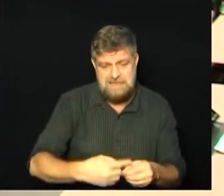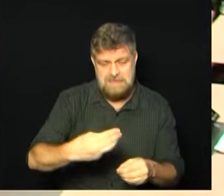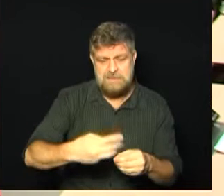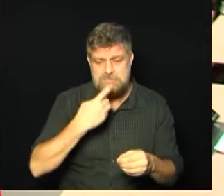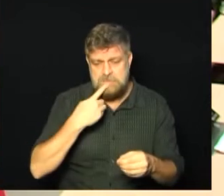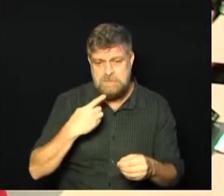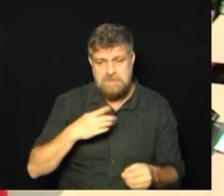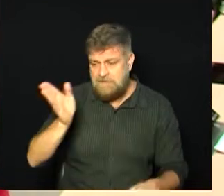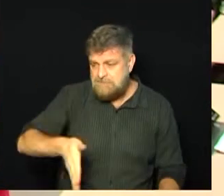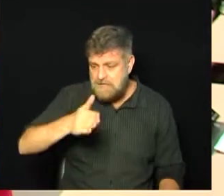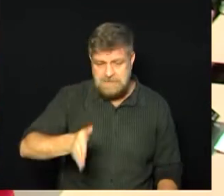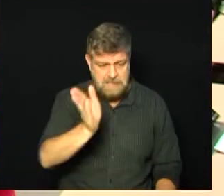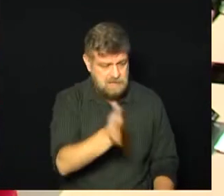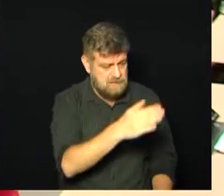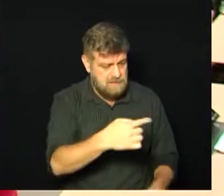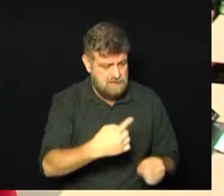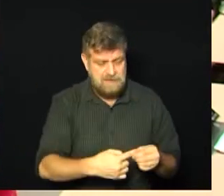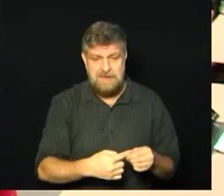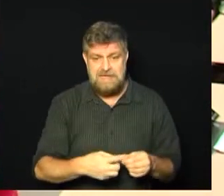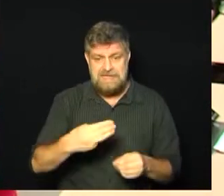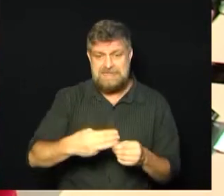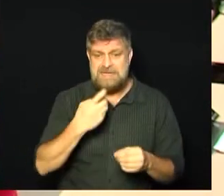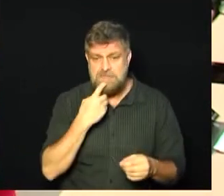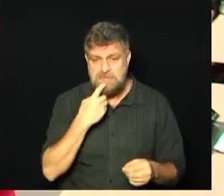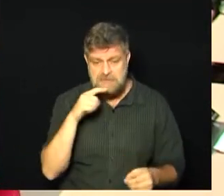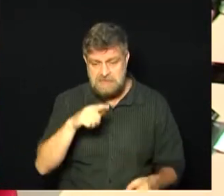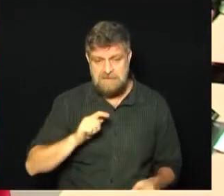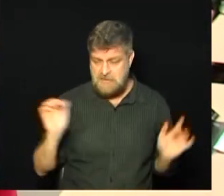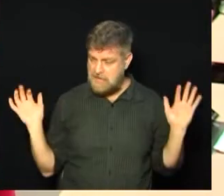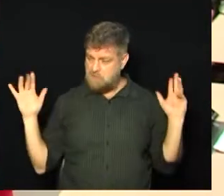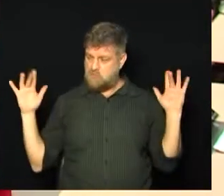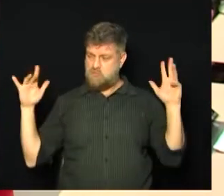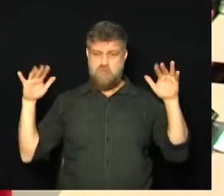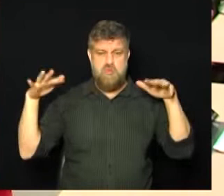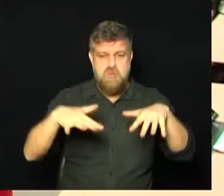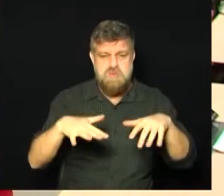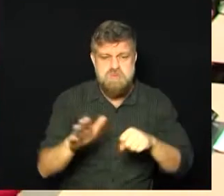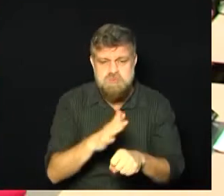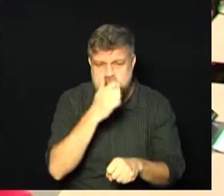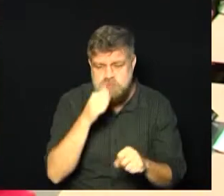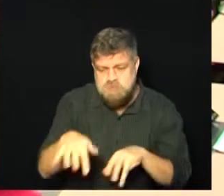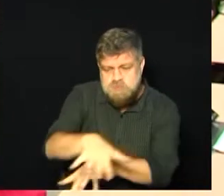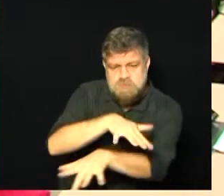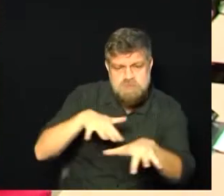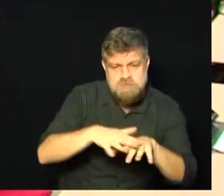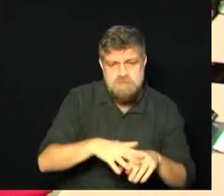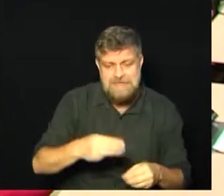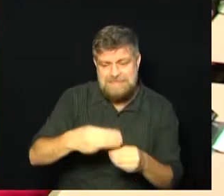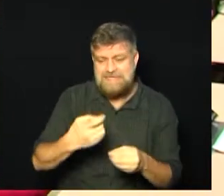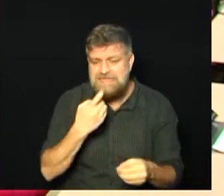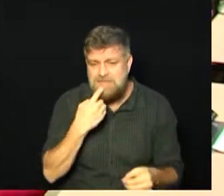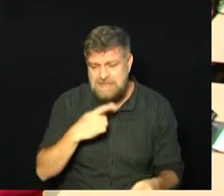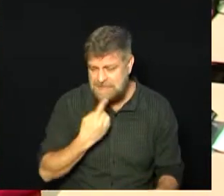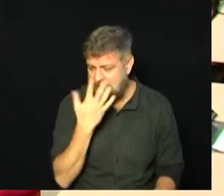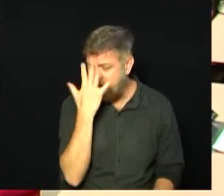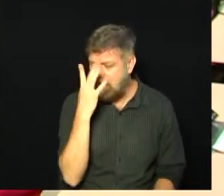estão cancelando. Se só Campinas tivesse carnaval, imagina todo mundo vindo para Campinas, né? E mesmo que fosse só Campinas,